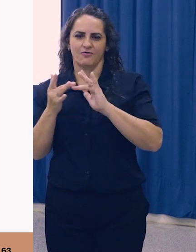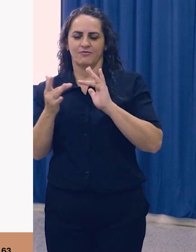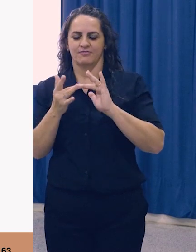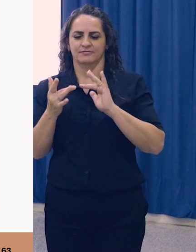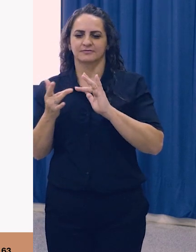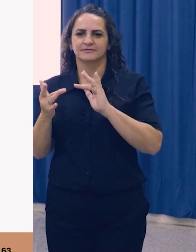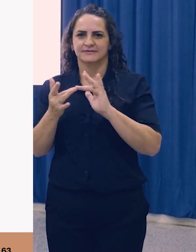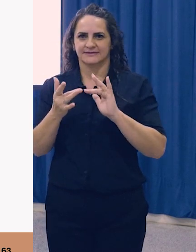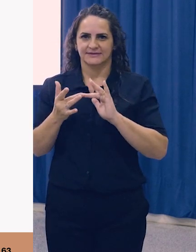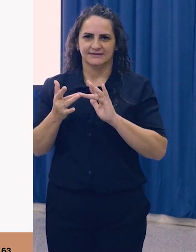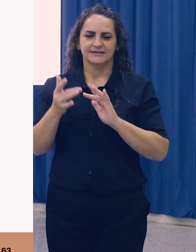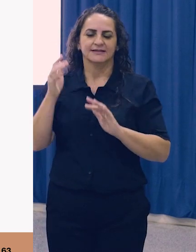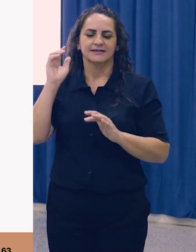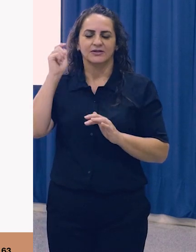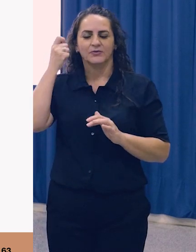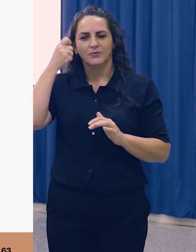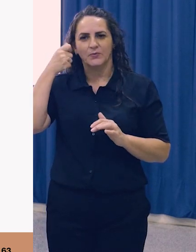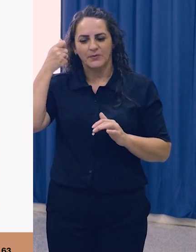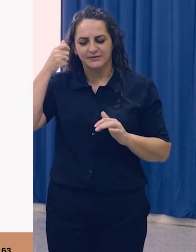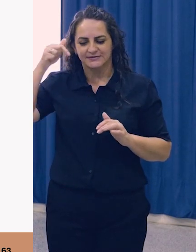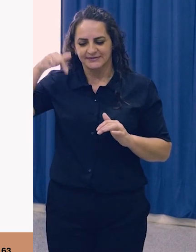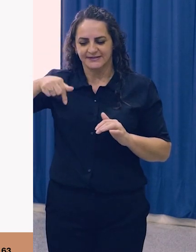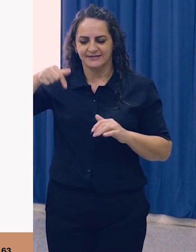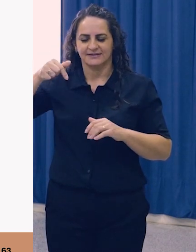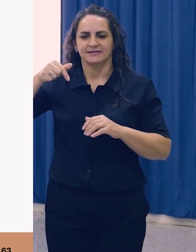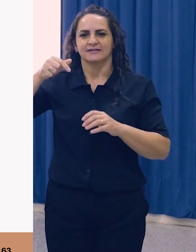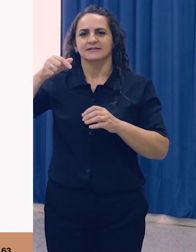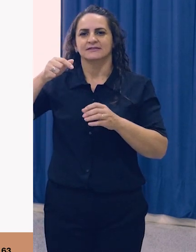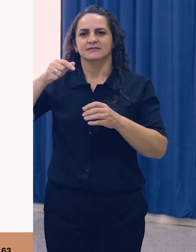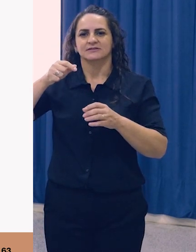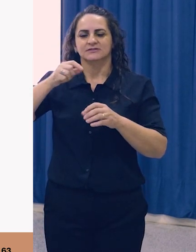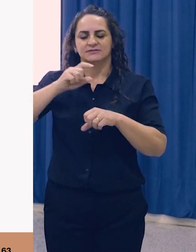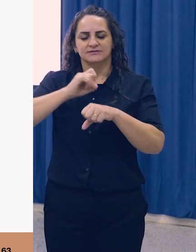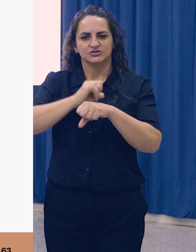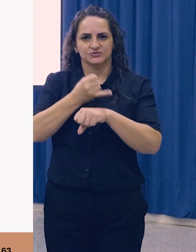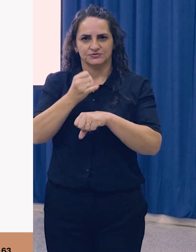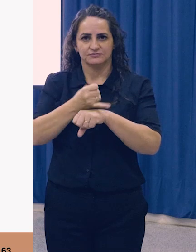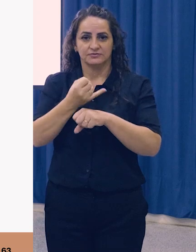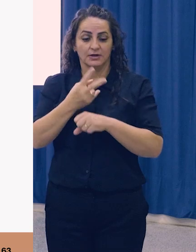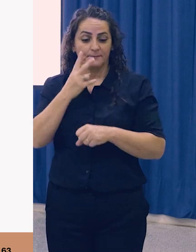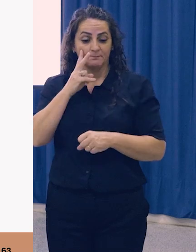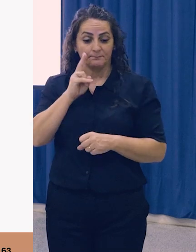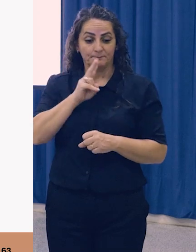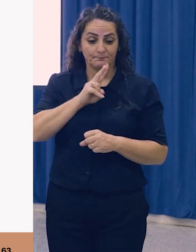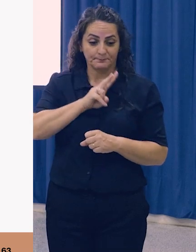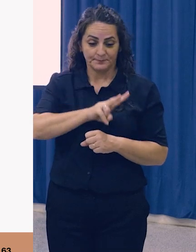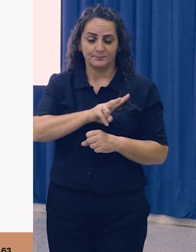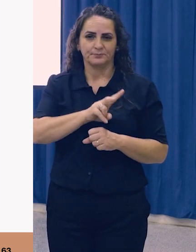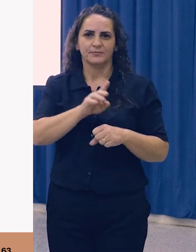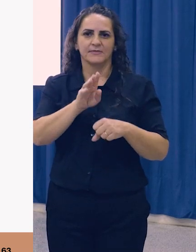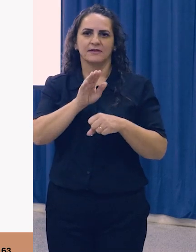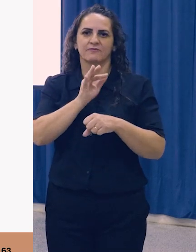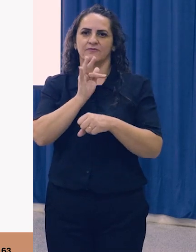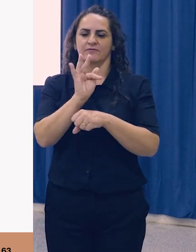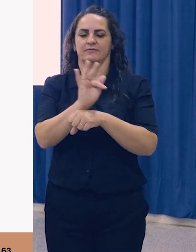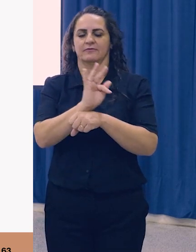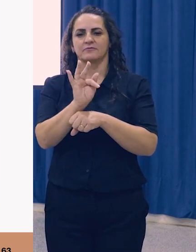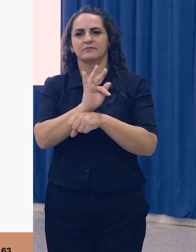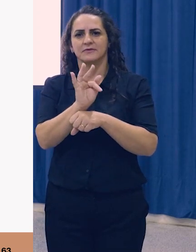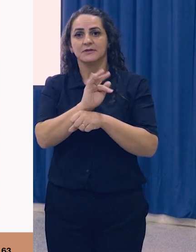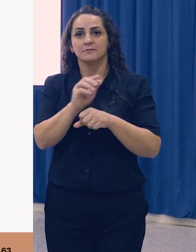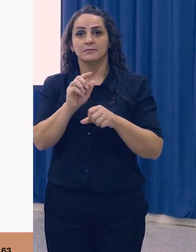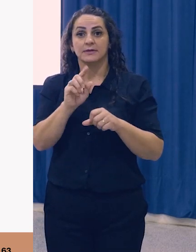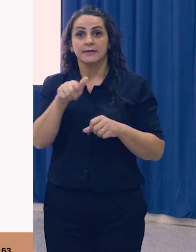de Joinville para eles fazerem fanarts, né? Para eles verem o filme e fazerem obras